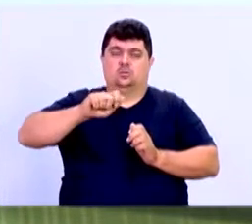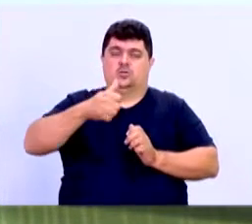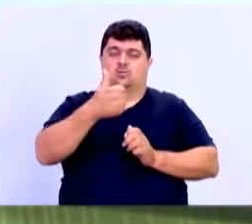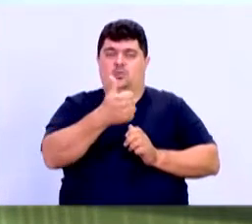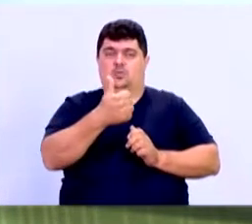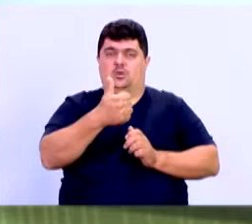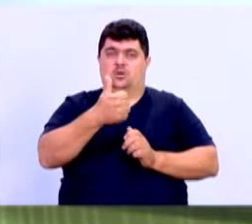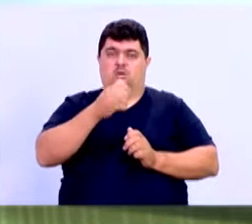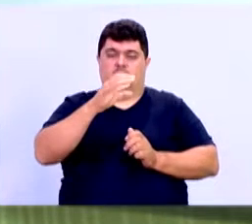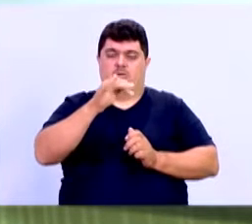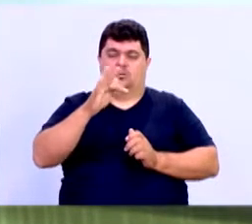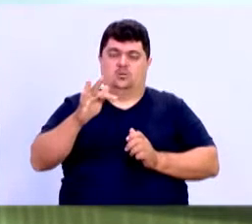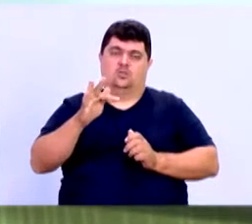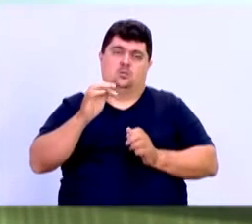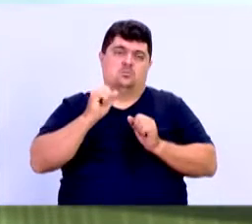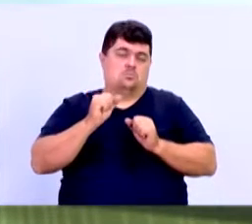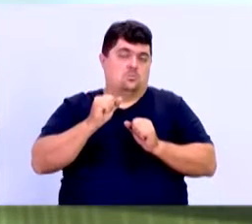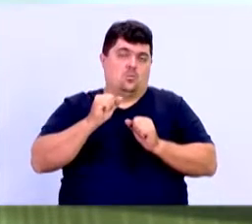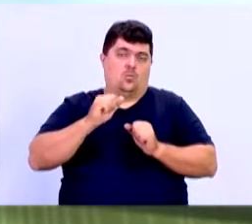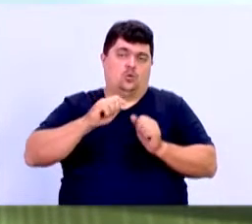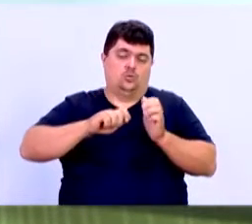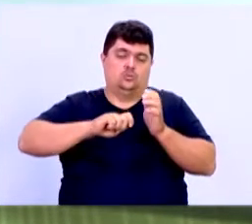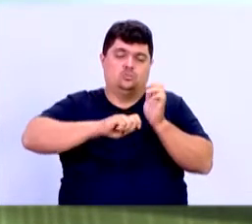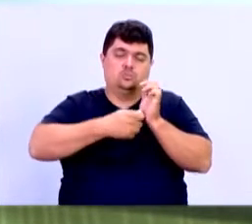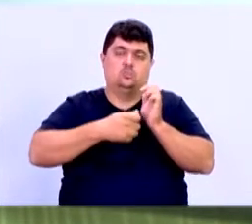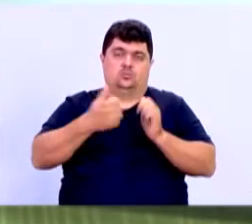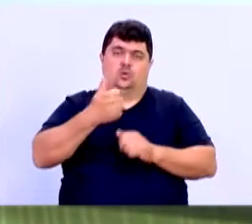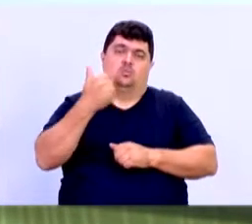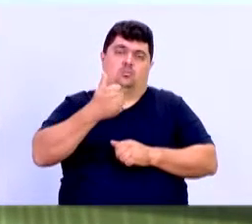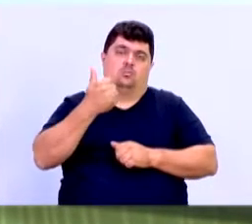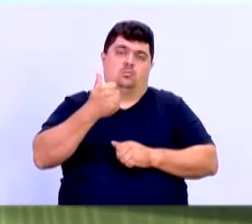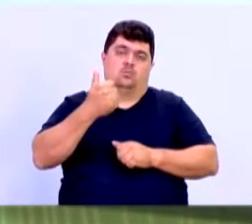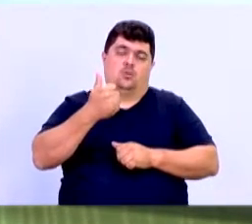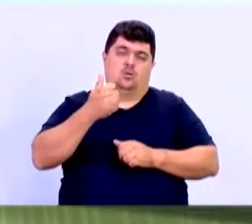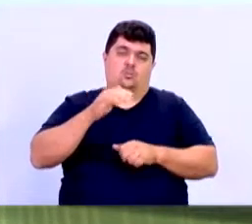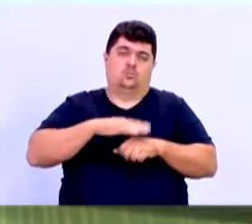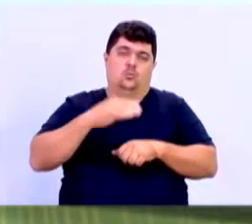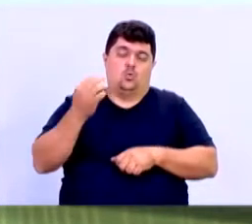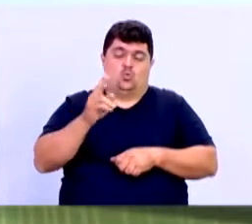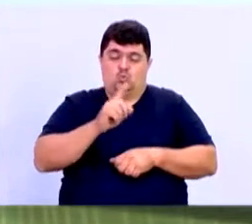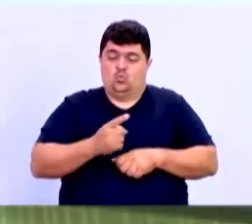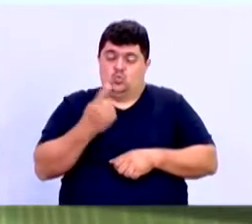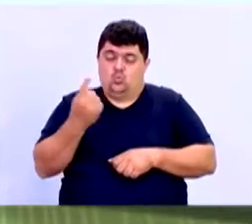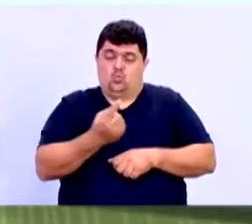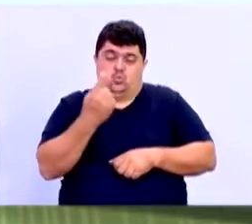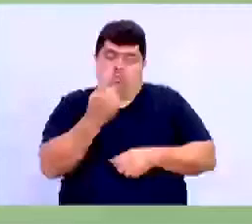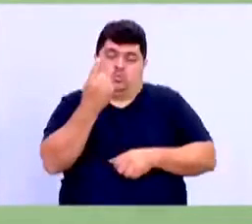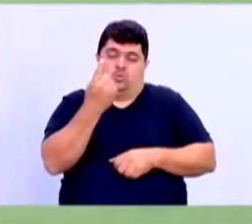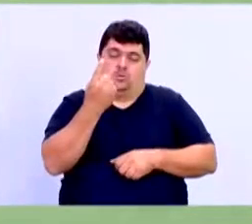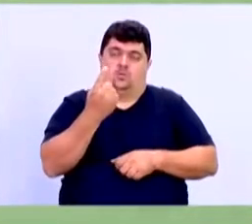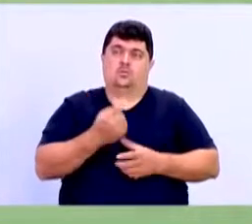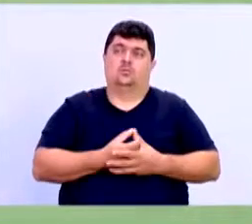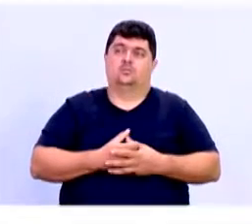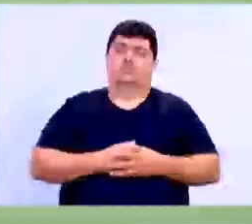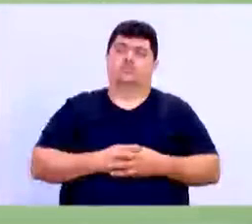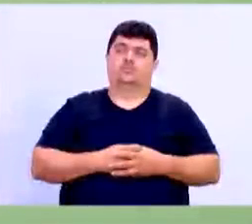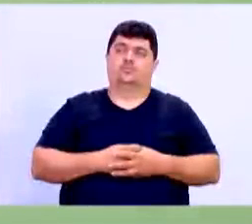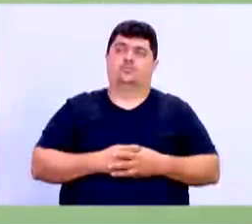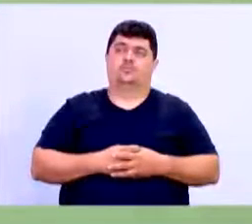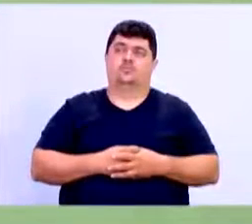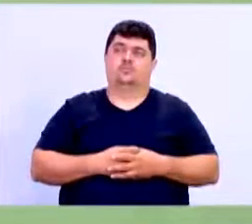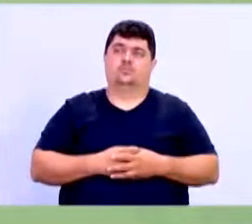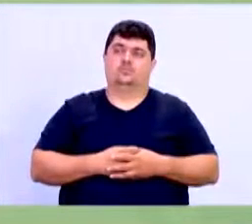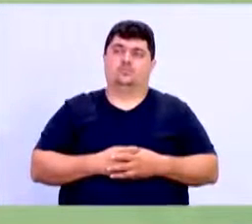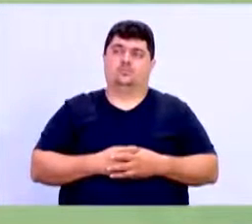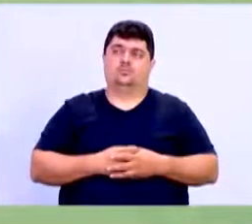que pode ser composto por rua, número, bairro, como a gente vai ver no exemplo mais para frente em uma tabela. É interessante entender que